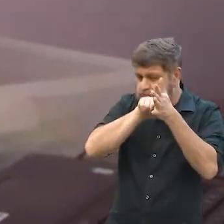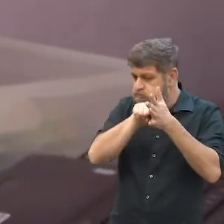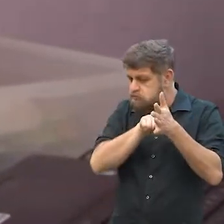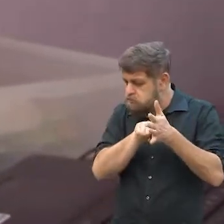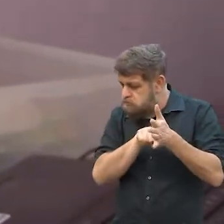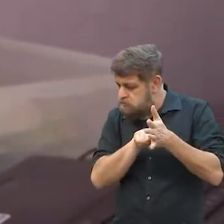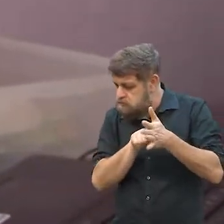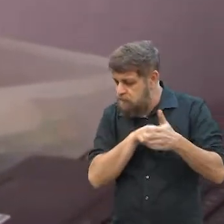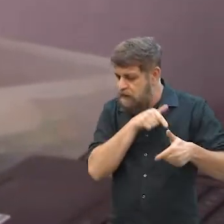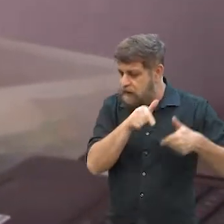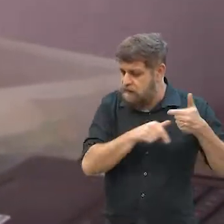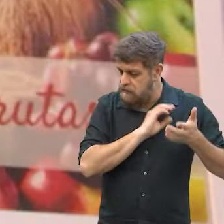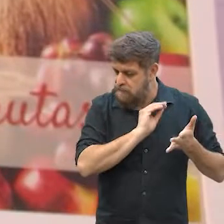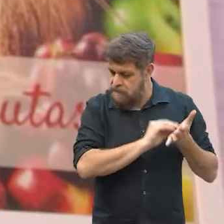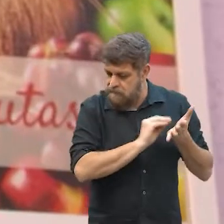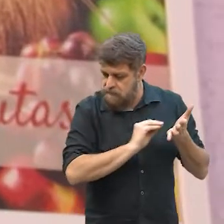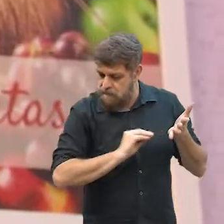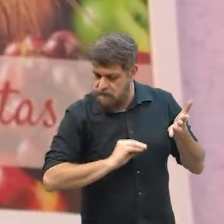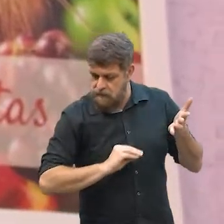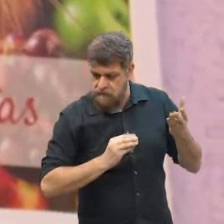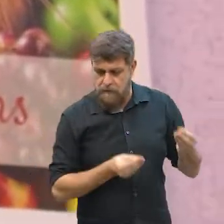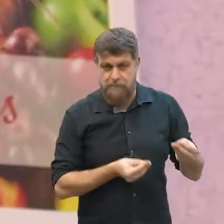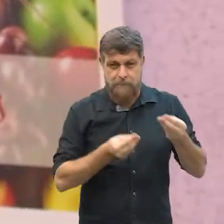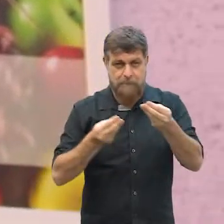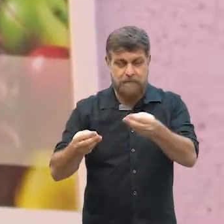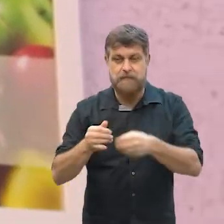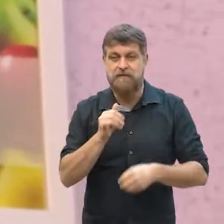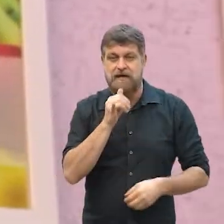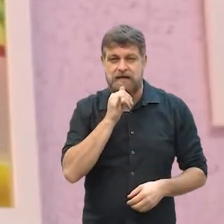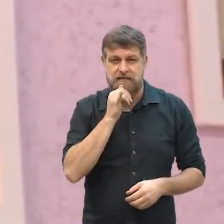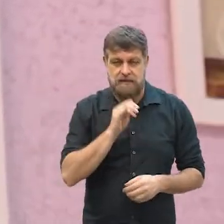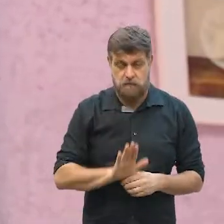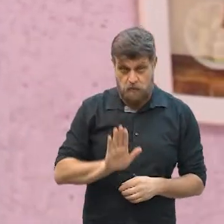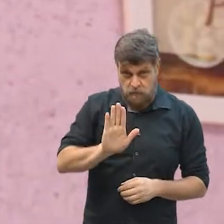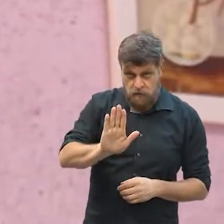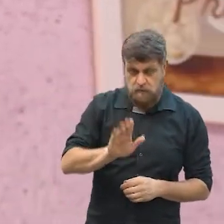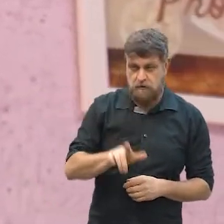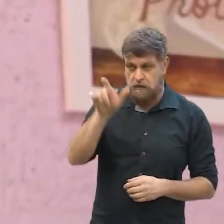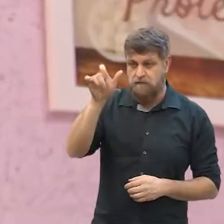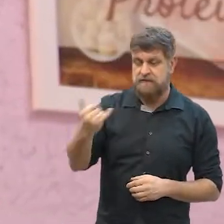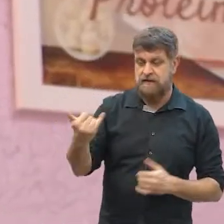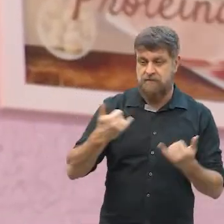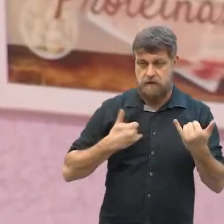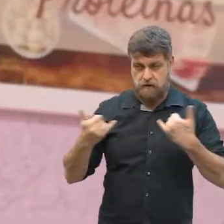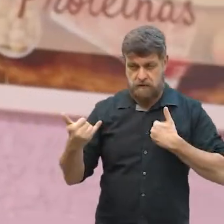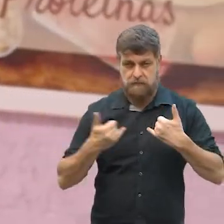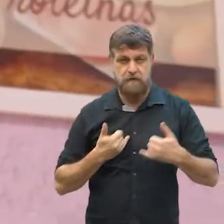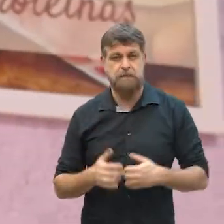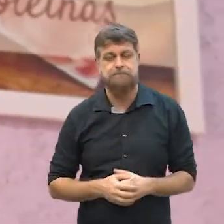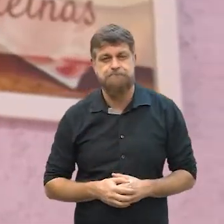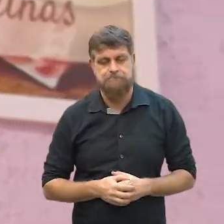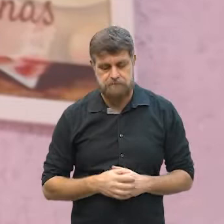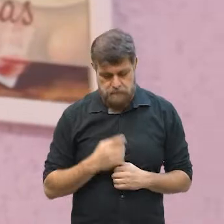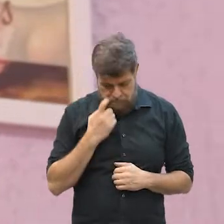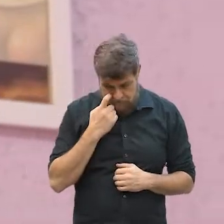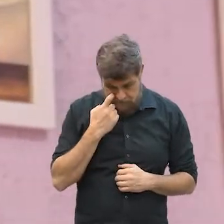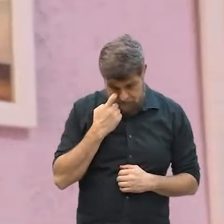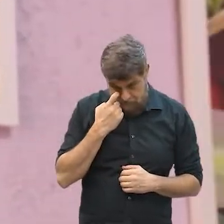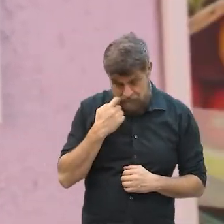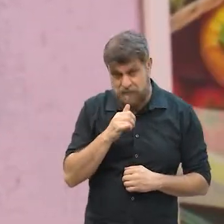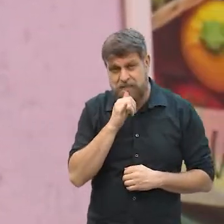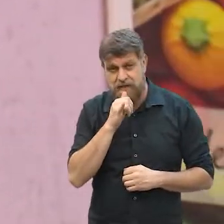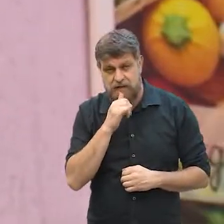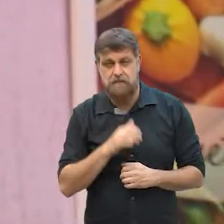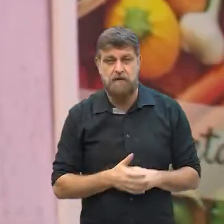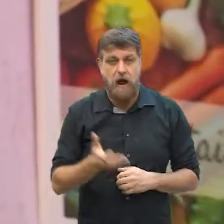esse trabalho, né? Por exemplo, então, quando você falou para mim assim, por exemplo, se